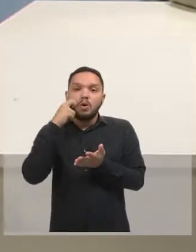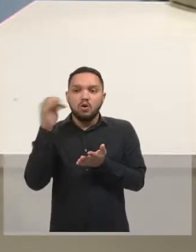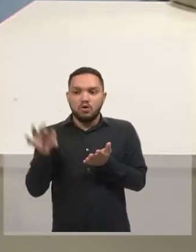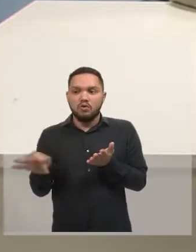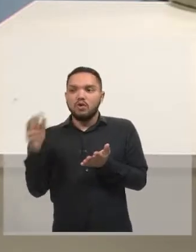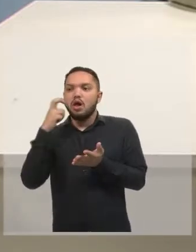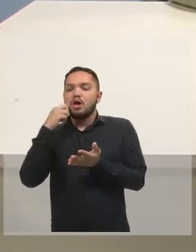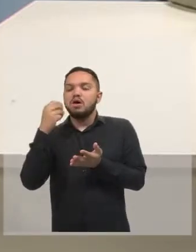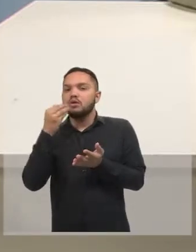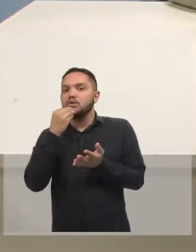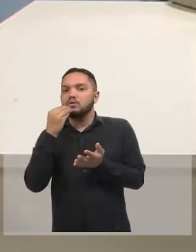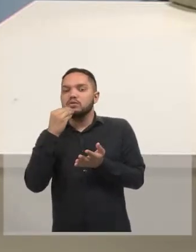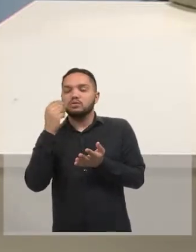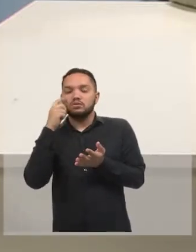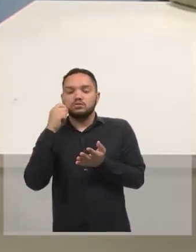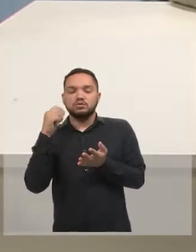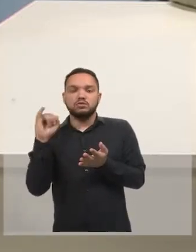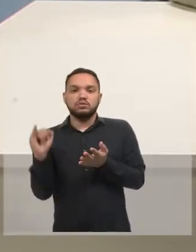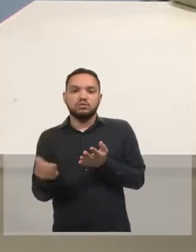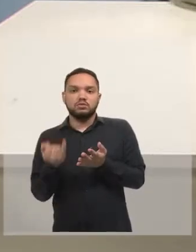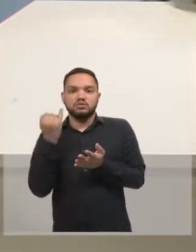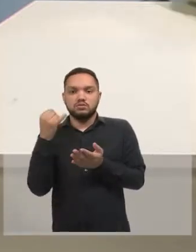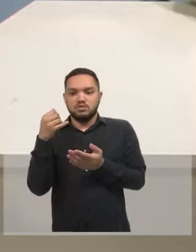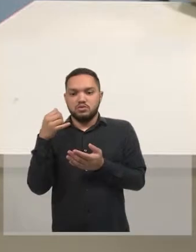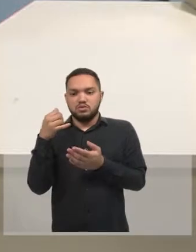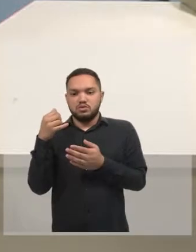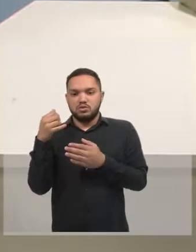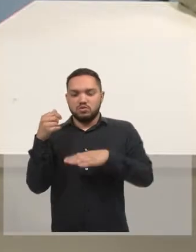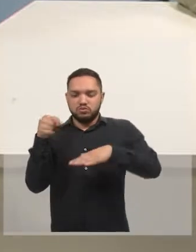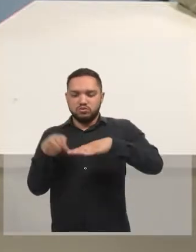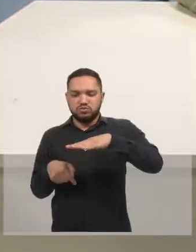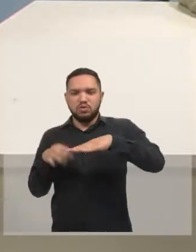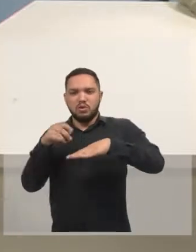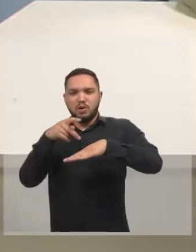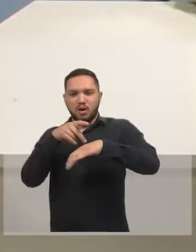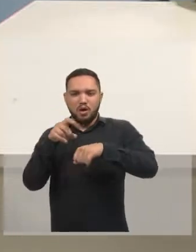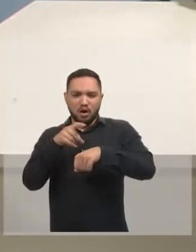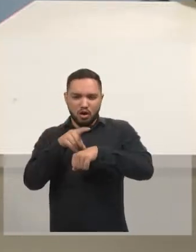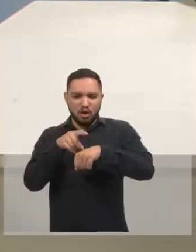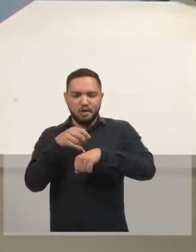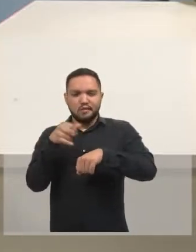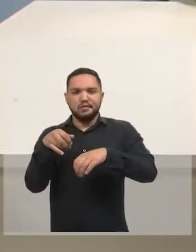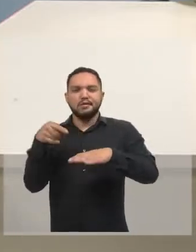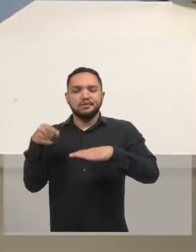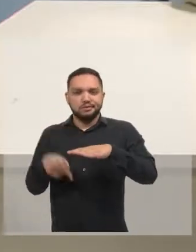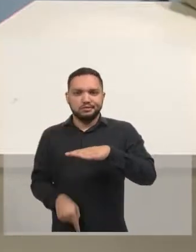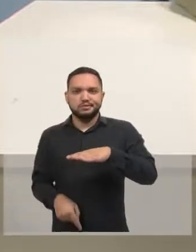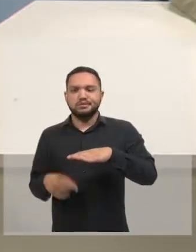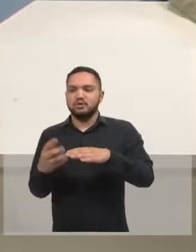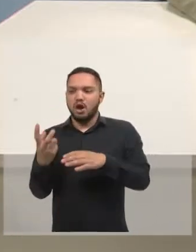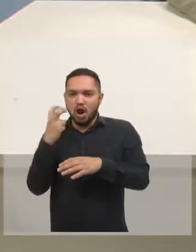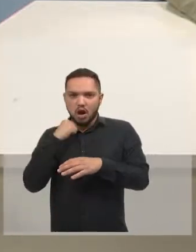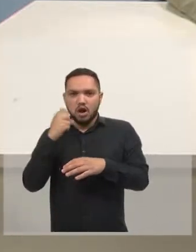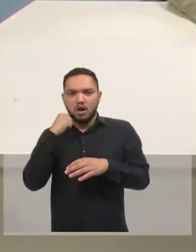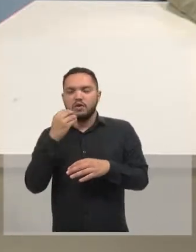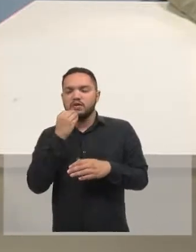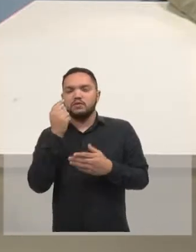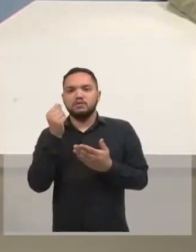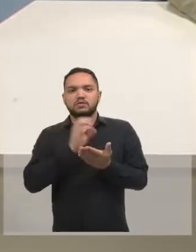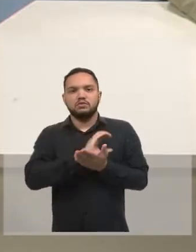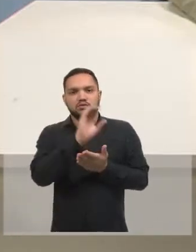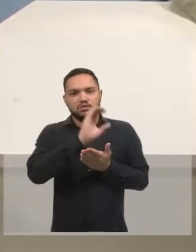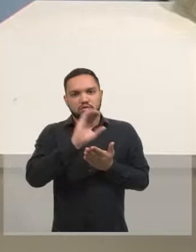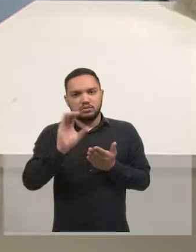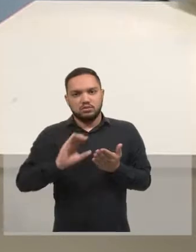né, que o governo federal tem com a exploração de petróleo do pré-sal, né? E apoio à PEC da redistribuição